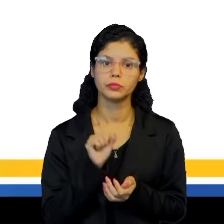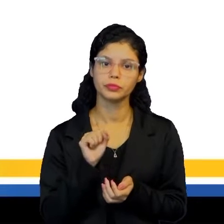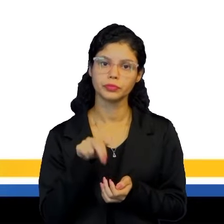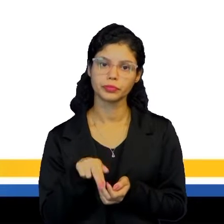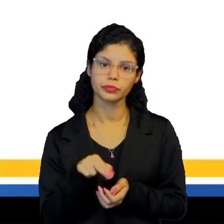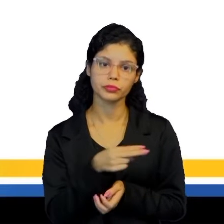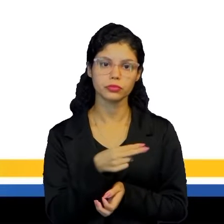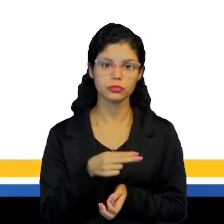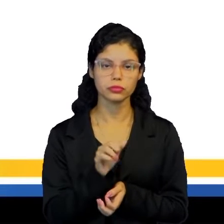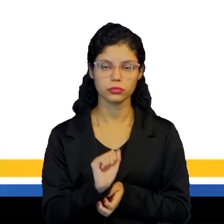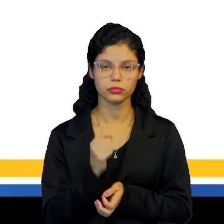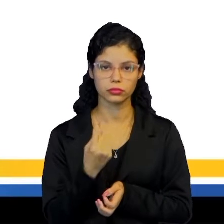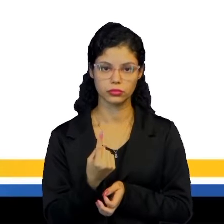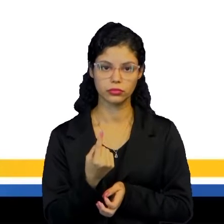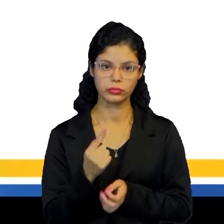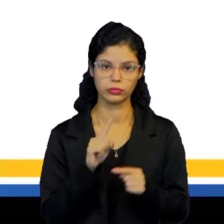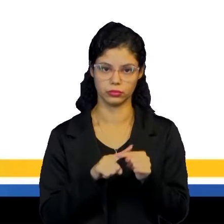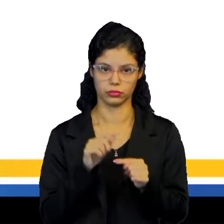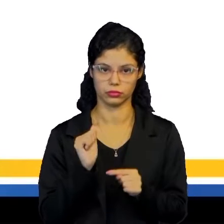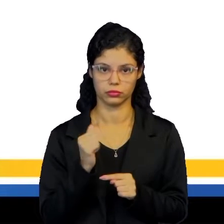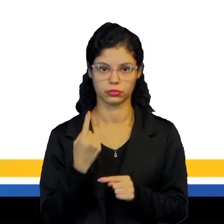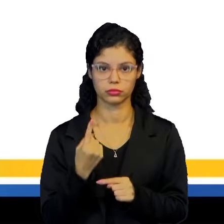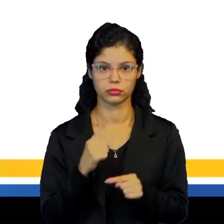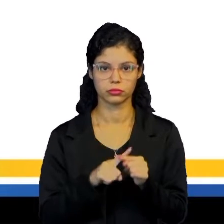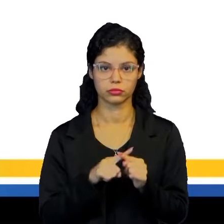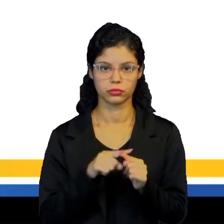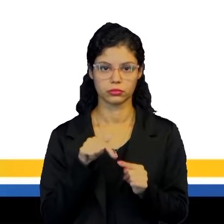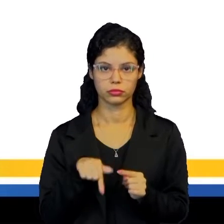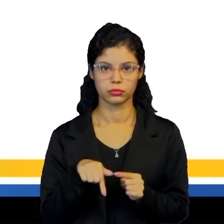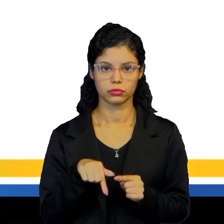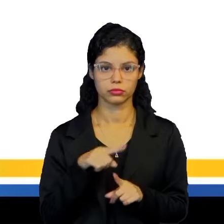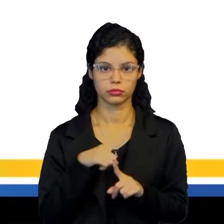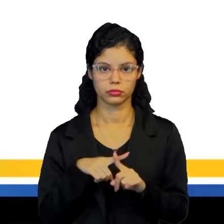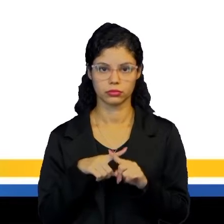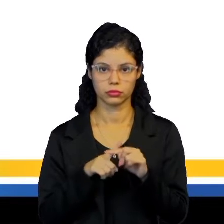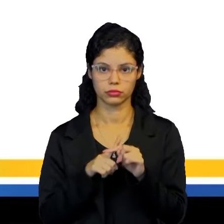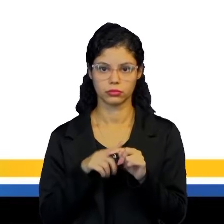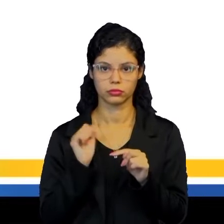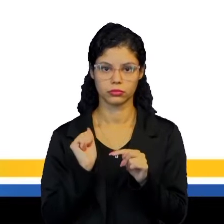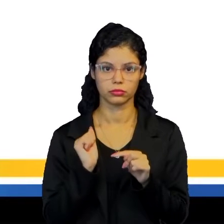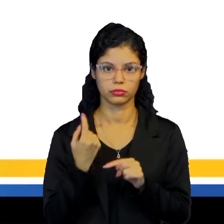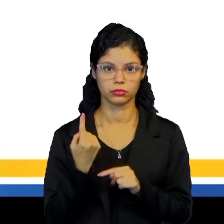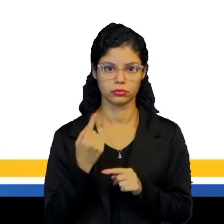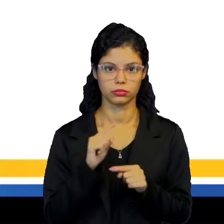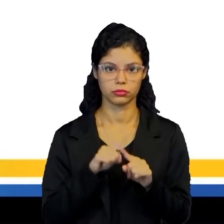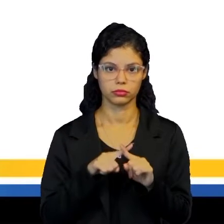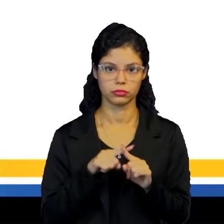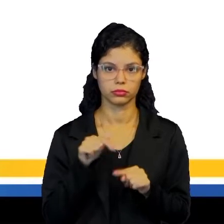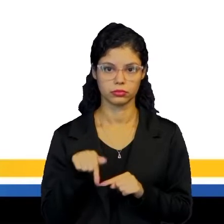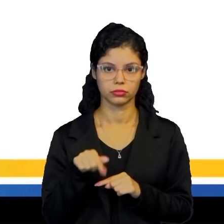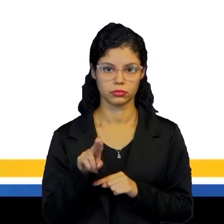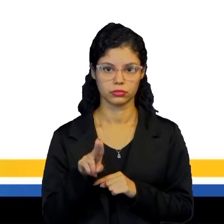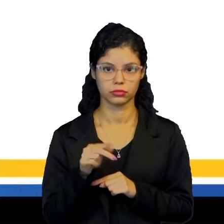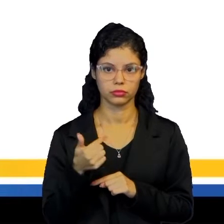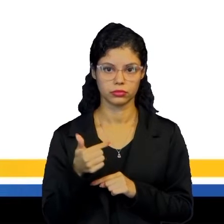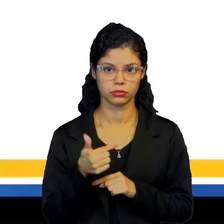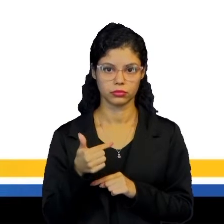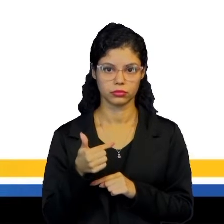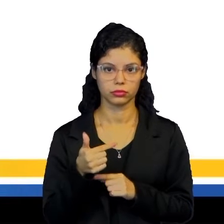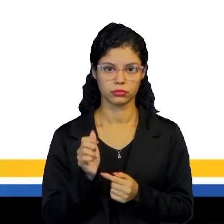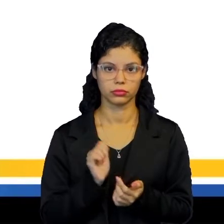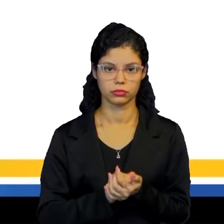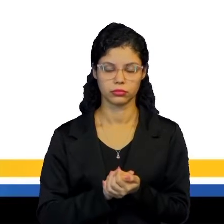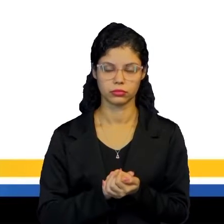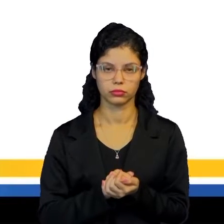SN igual a 1 mais A1 vezes Q, mais A1 vezes Q ao